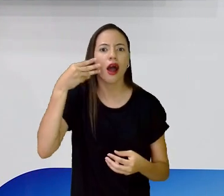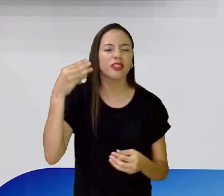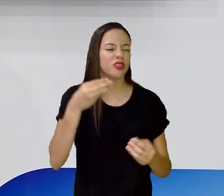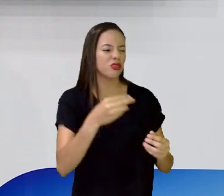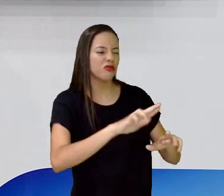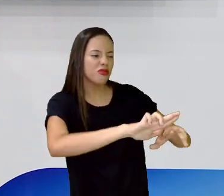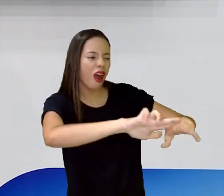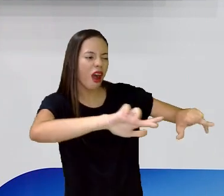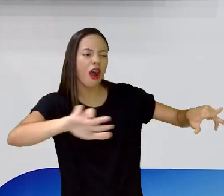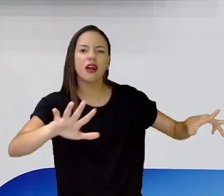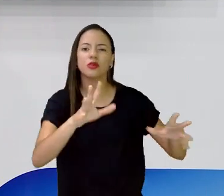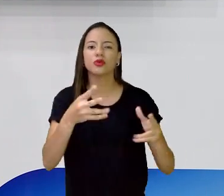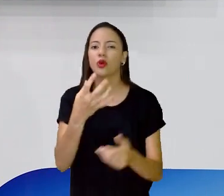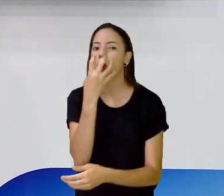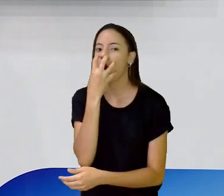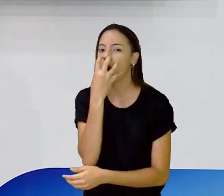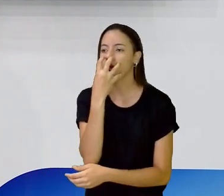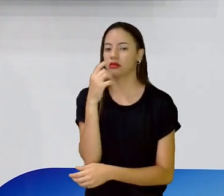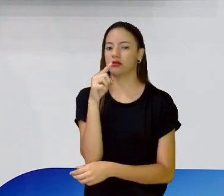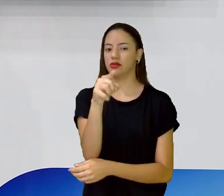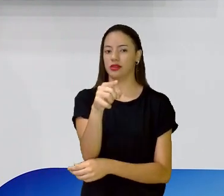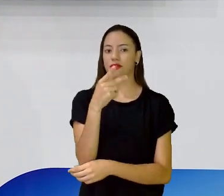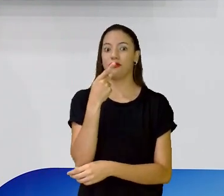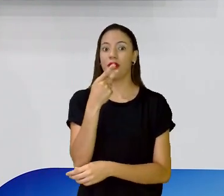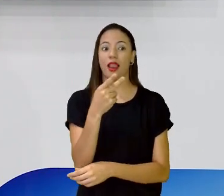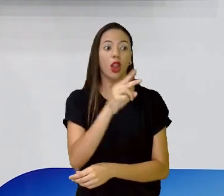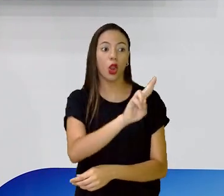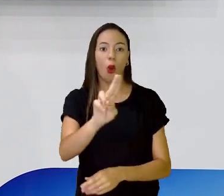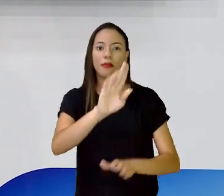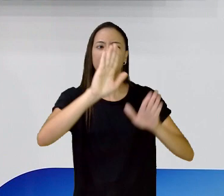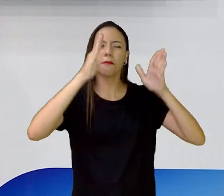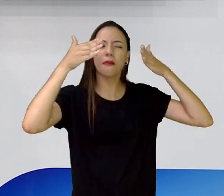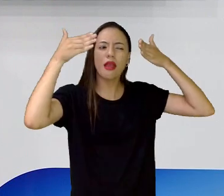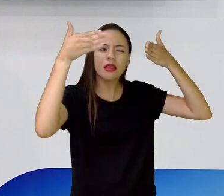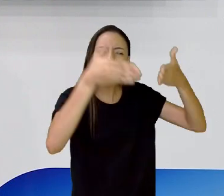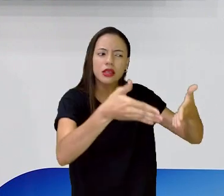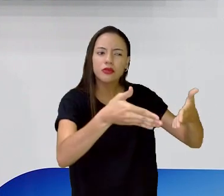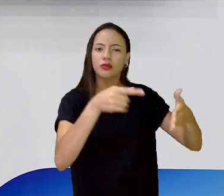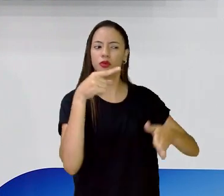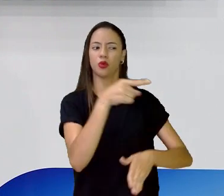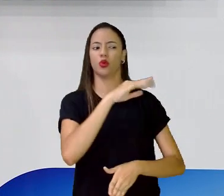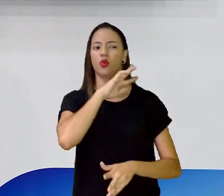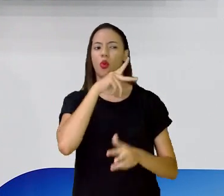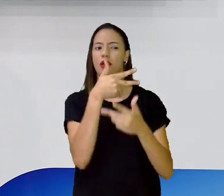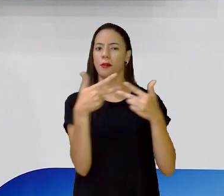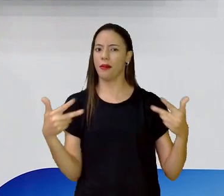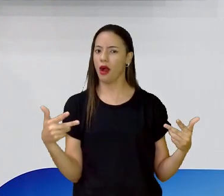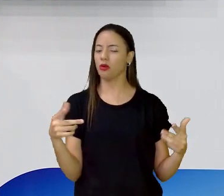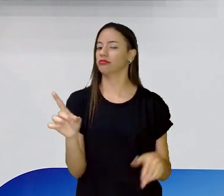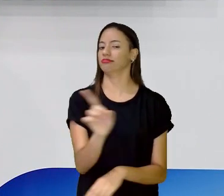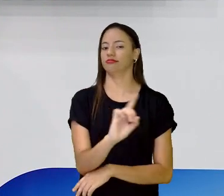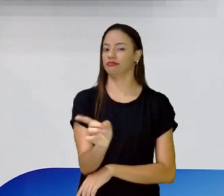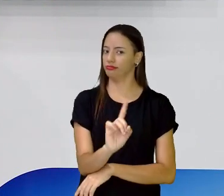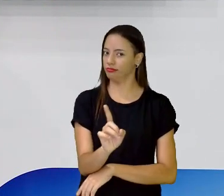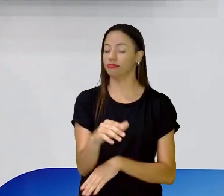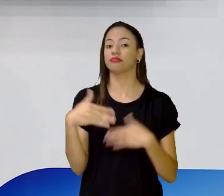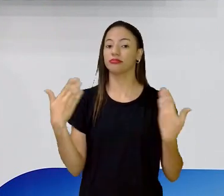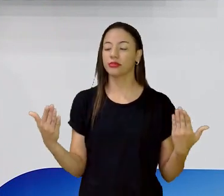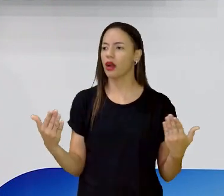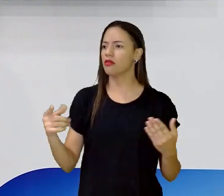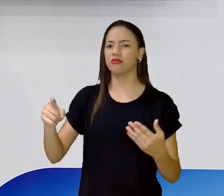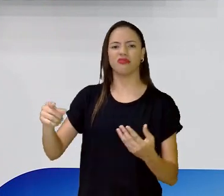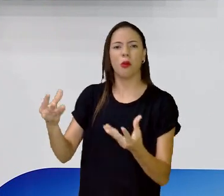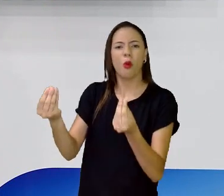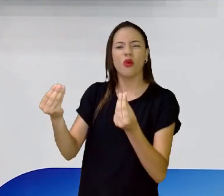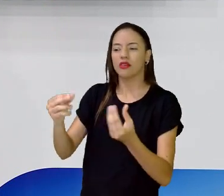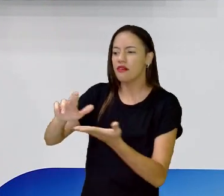cachorros. Então, aí você não está especificando o nome do animal de estimação, não é? Muitas pessoas